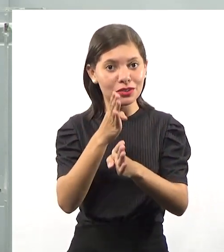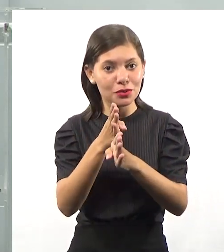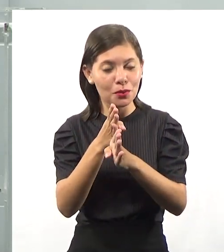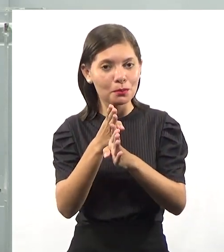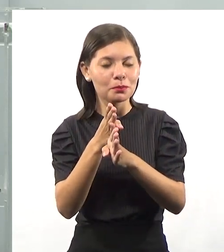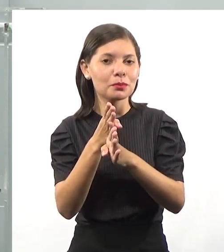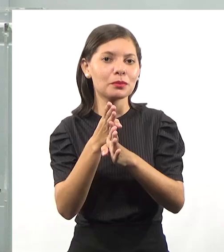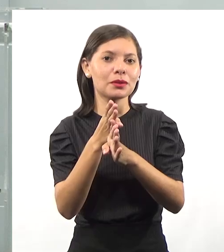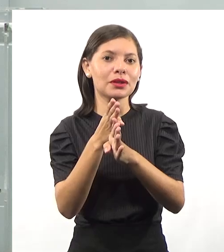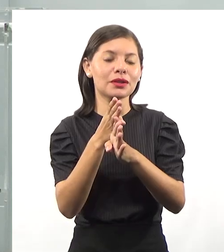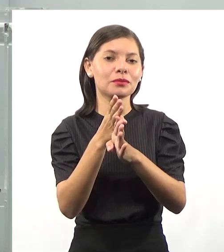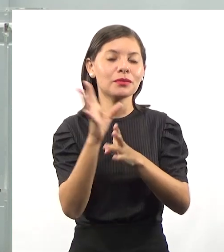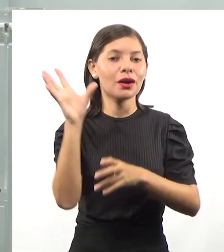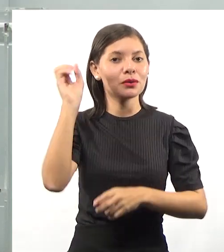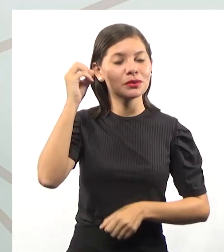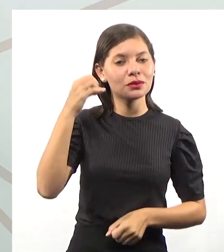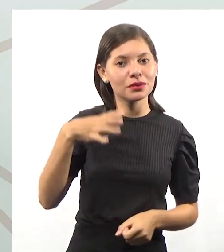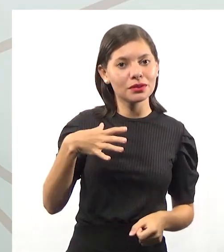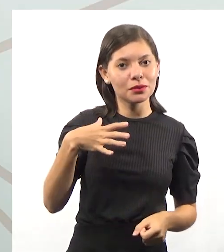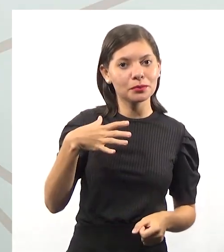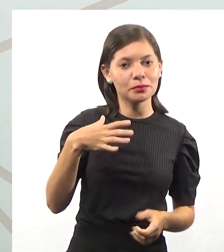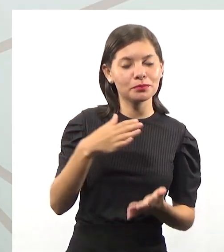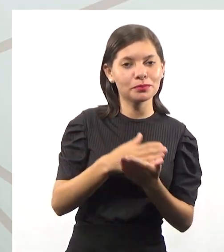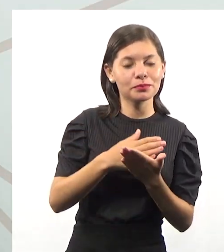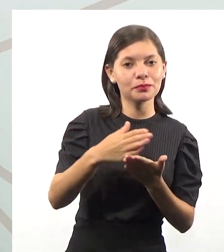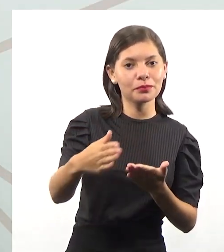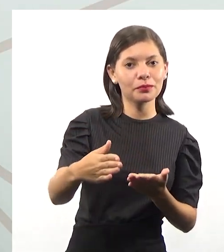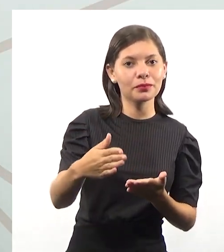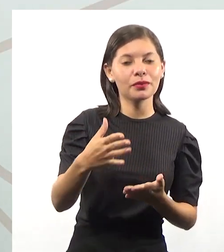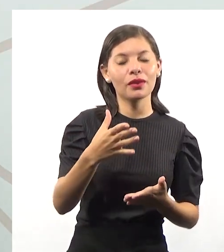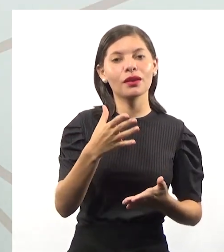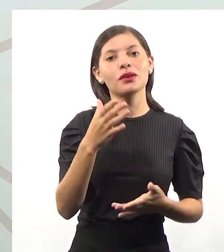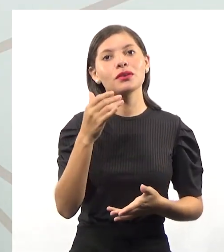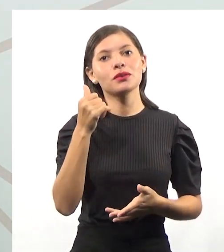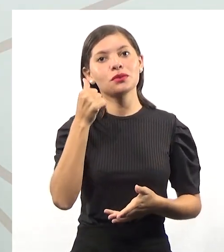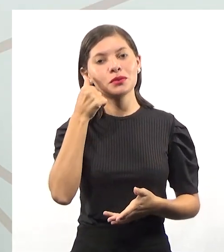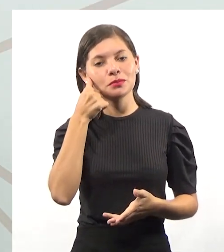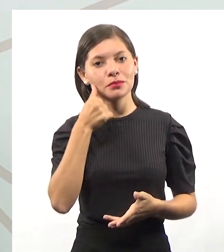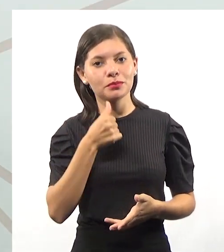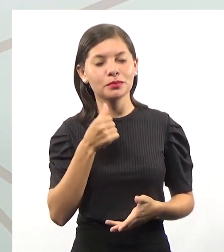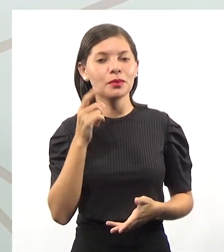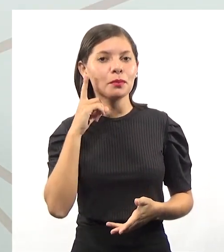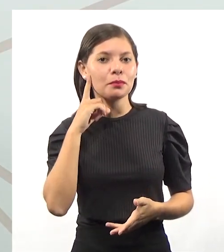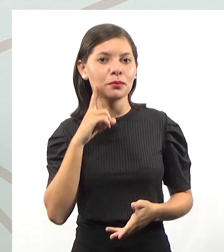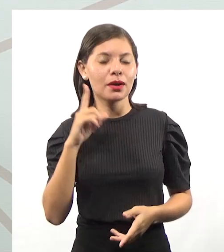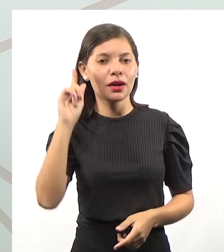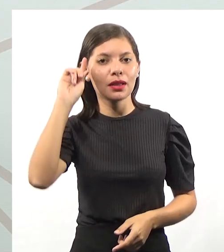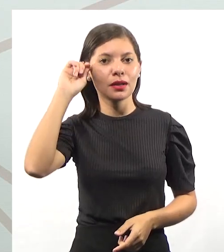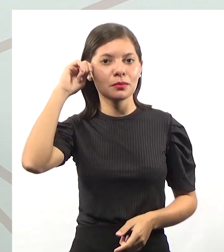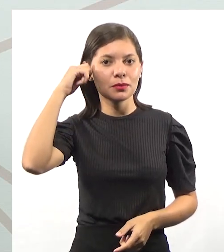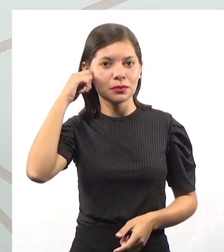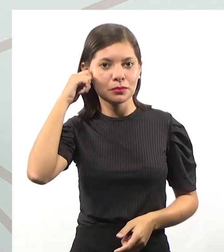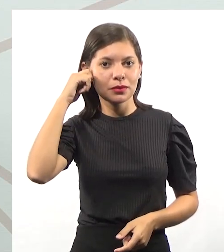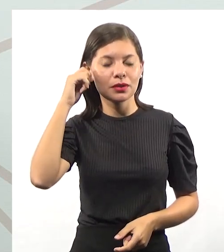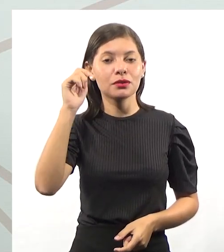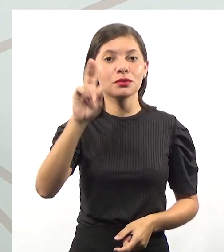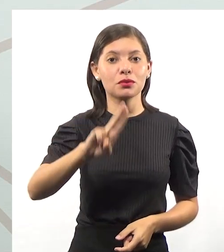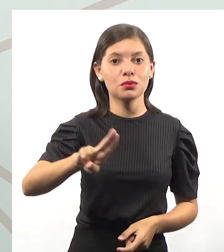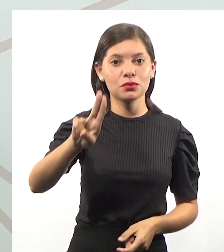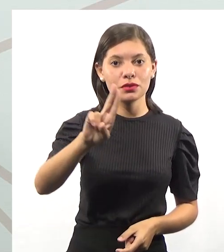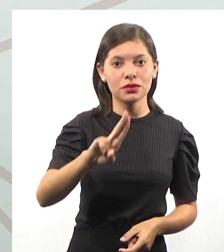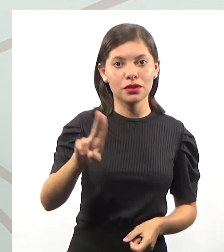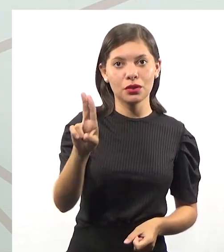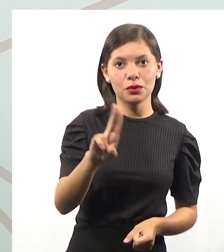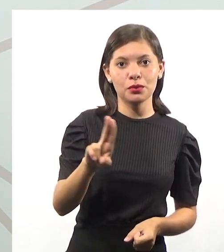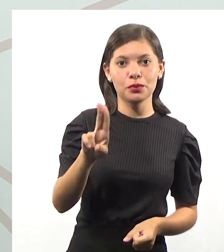vamos iniciar com a minha audiodescrição. Eu sou uma mulher parda, de cabelos pretos na altura do ombro, estou trajando um